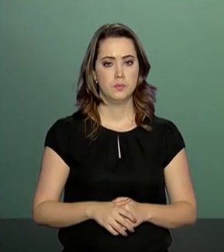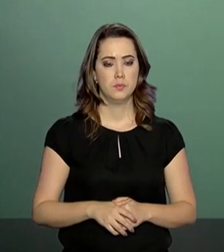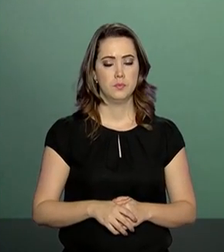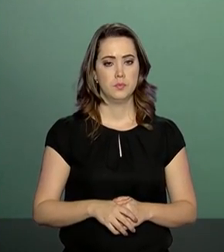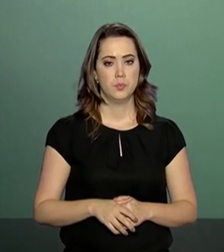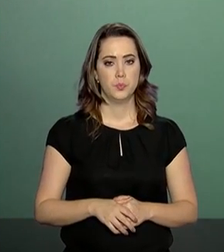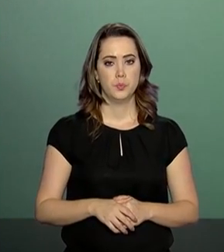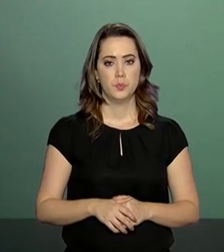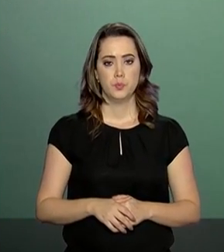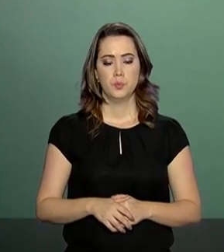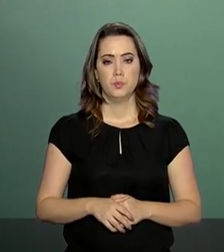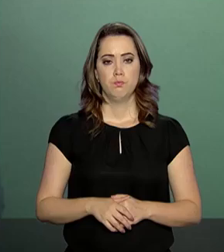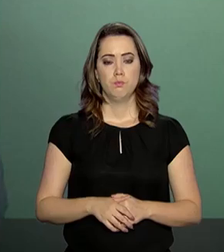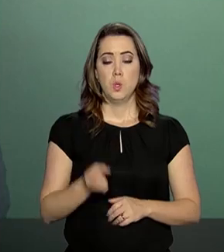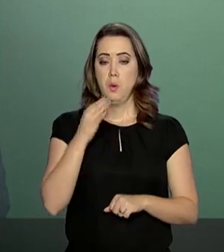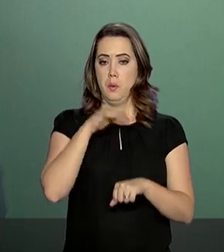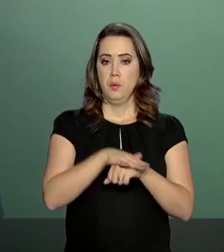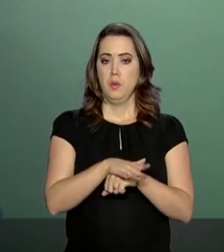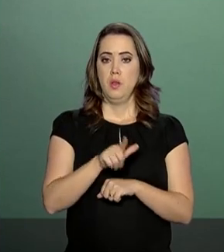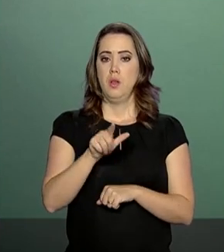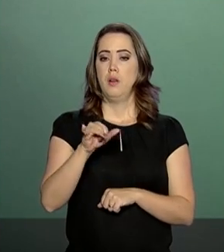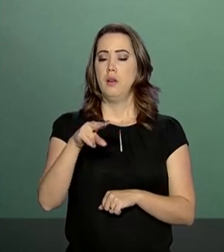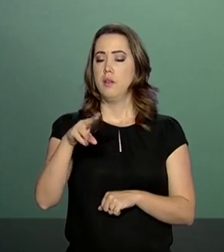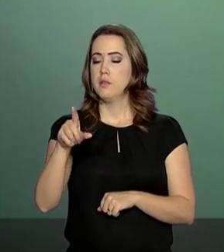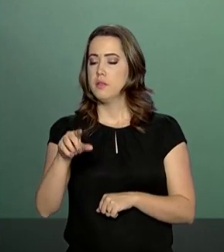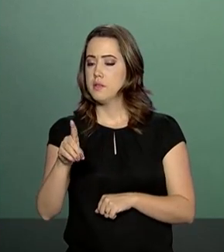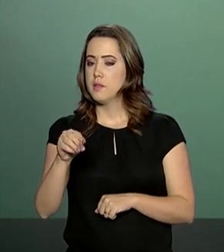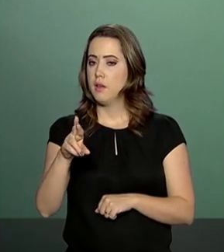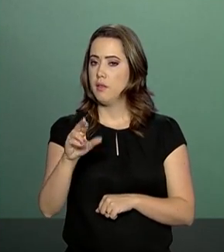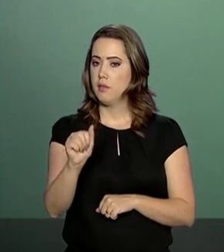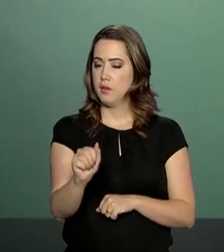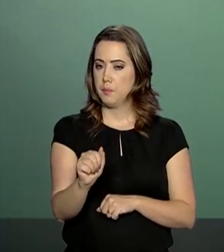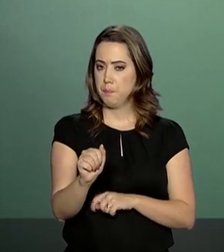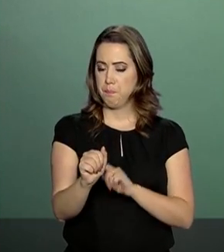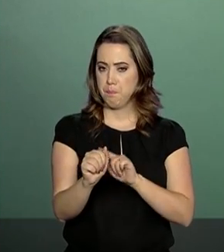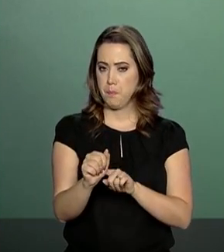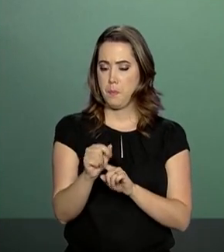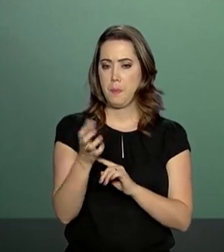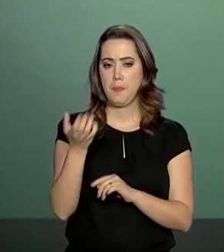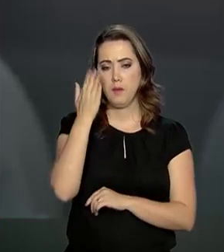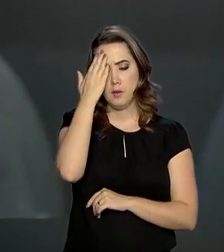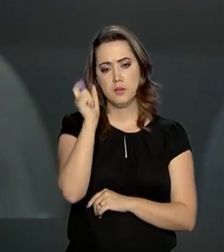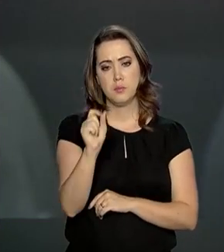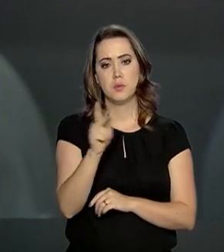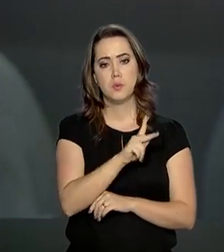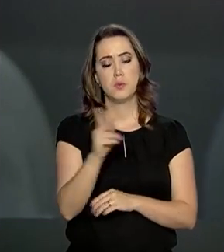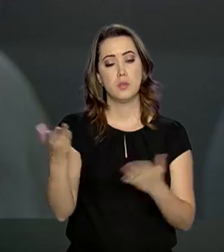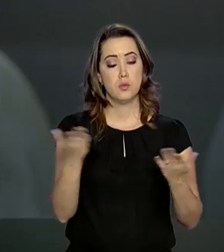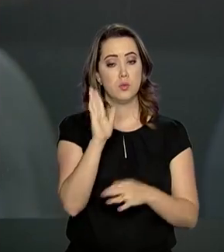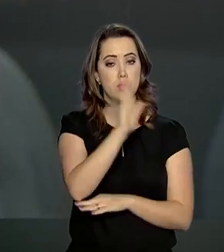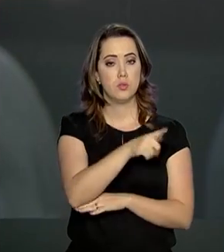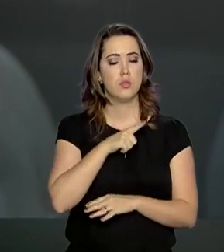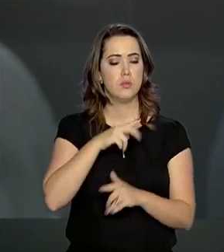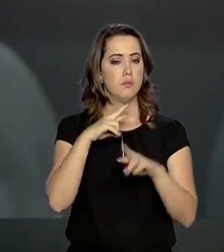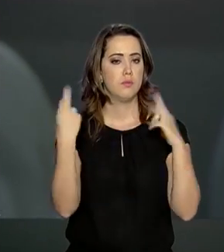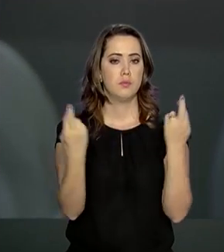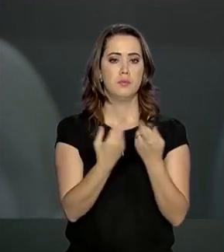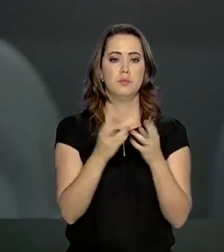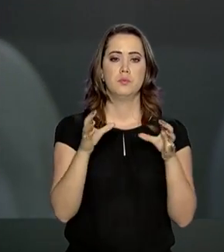Venezuela Boa noite General alizandra Paraguaçu da agência reuters eh eu gostaria de saber se o presidente Hoje durante à tarde teve alguma